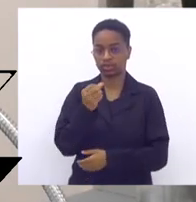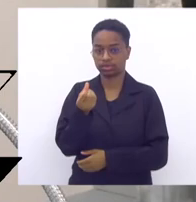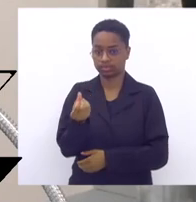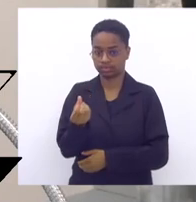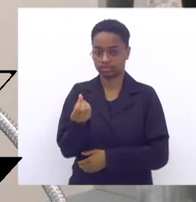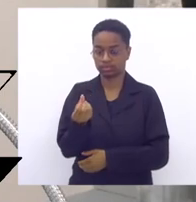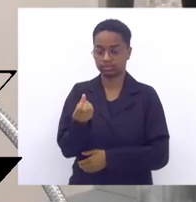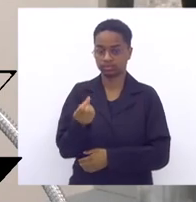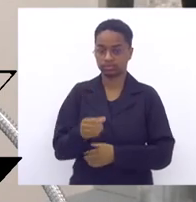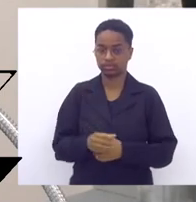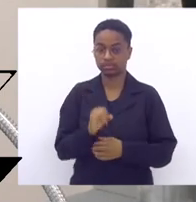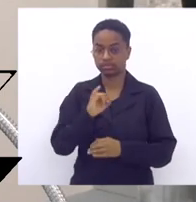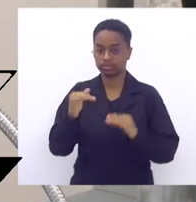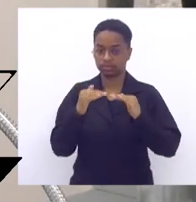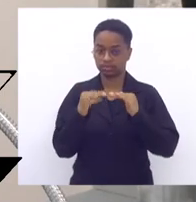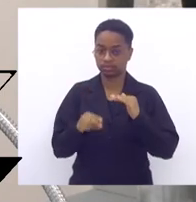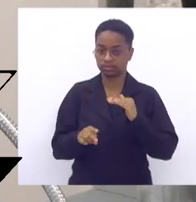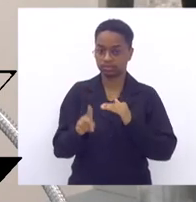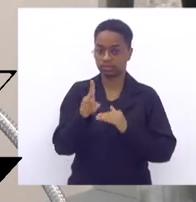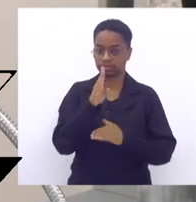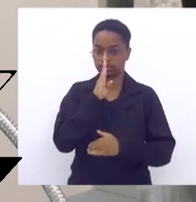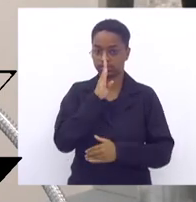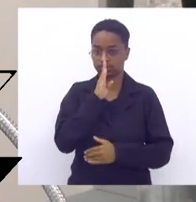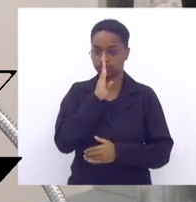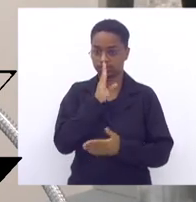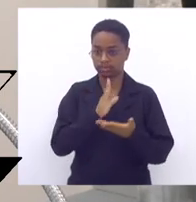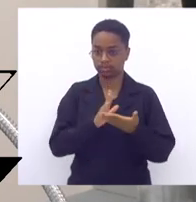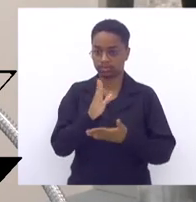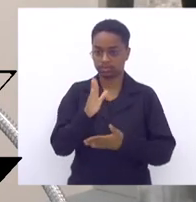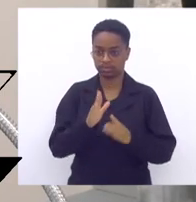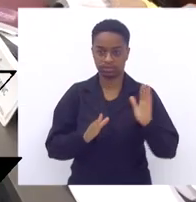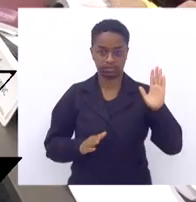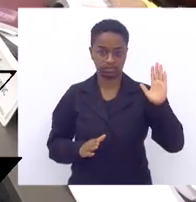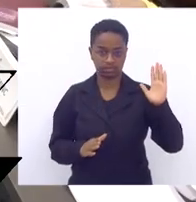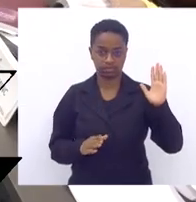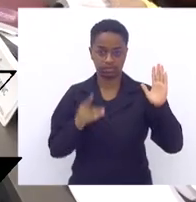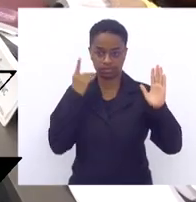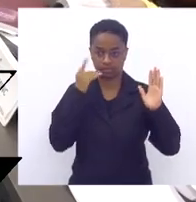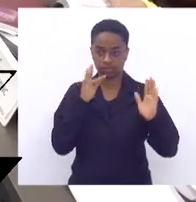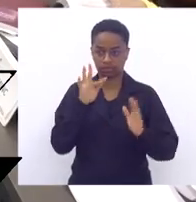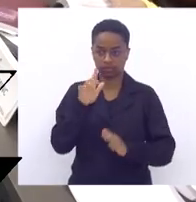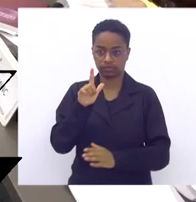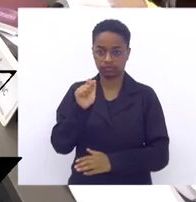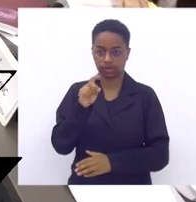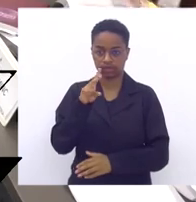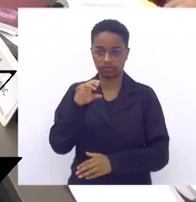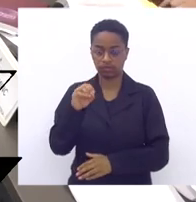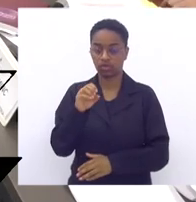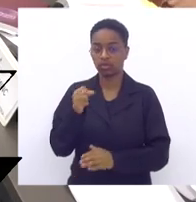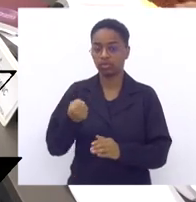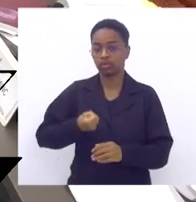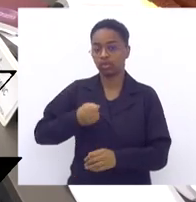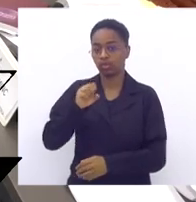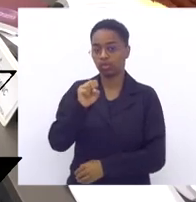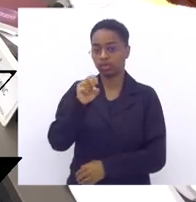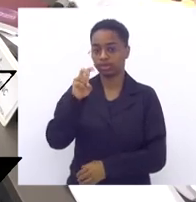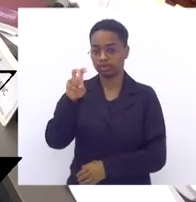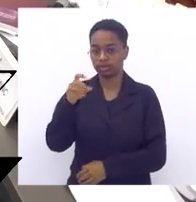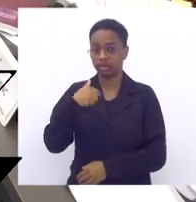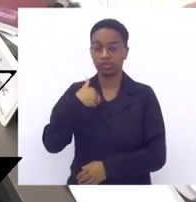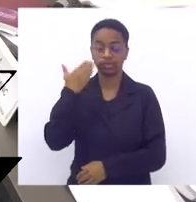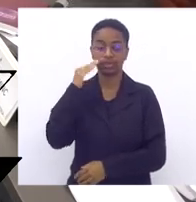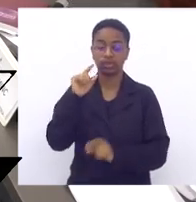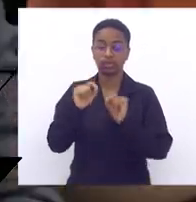86. Senhores que aprovam a votação em bloco, permaneçam como estão, presidente, aprovada a votação em bloco. Presidente, deputado Flávio Serafini. O 85, eu entendo que ele é